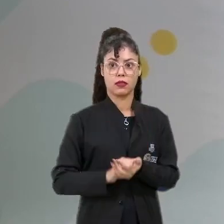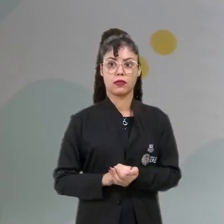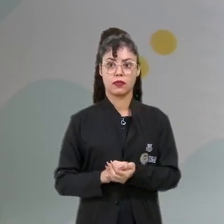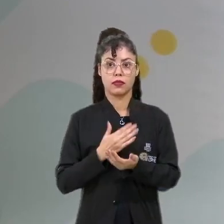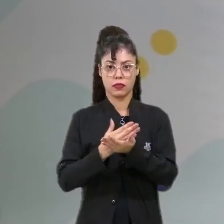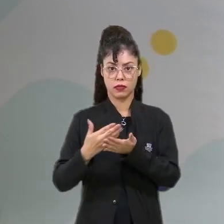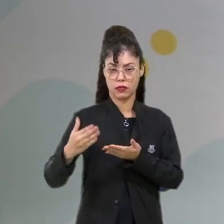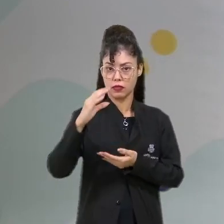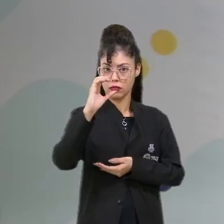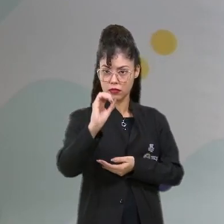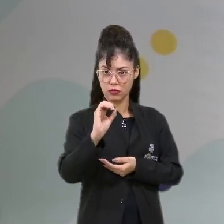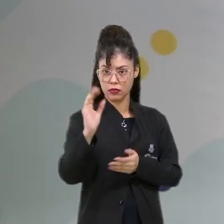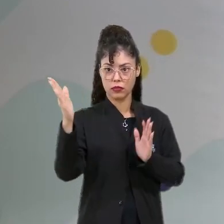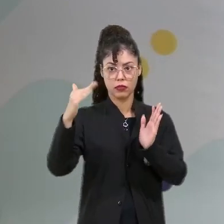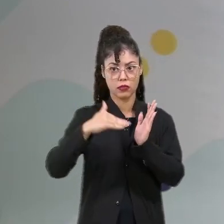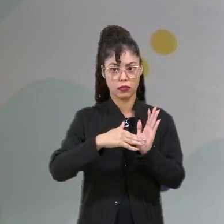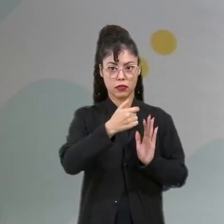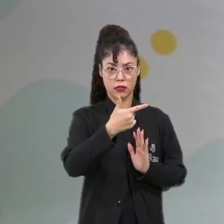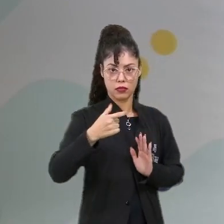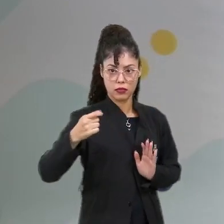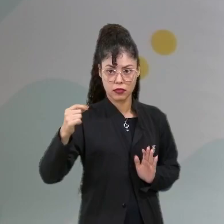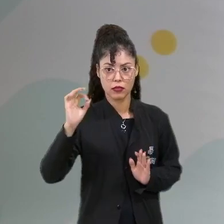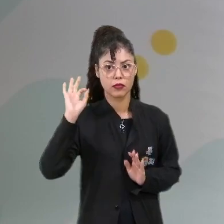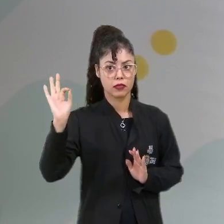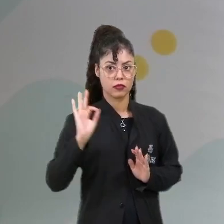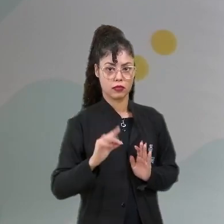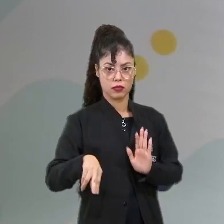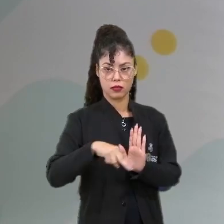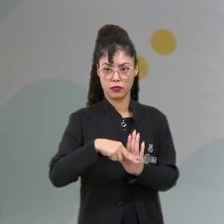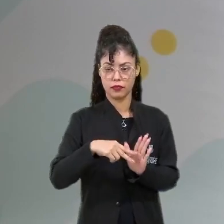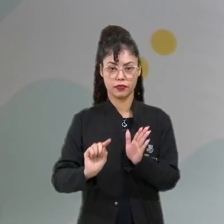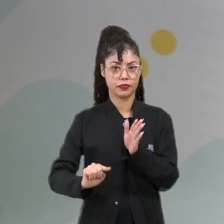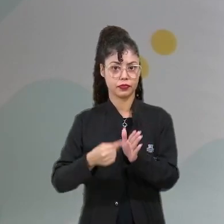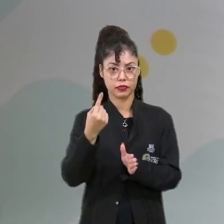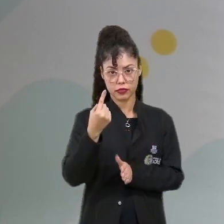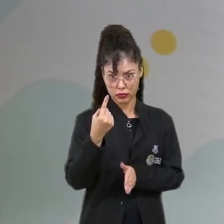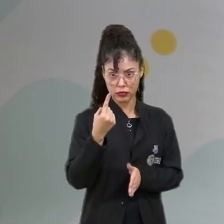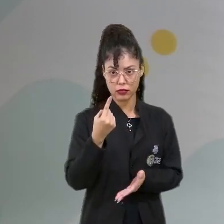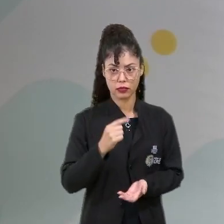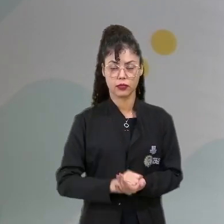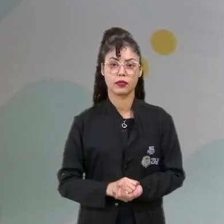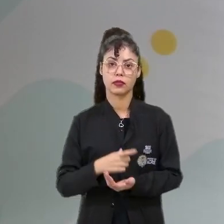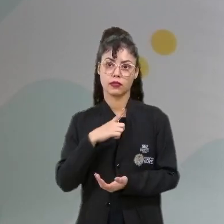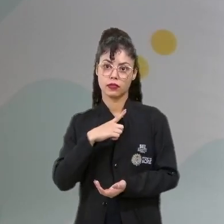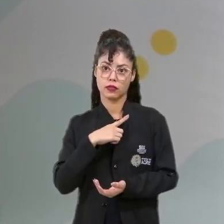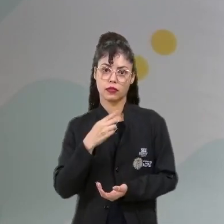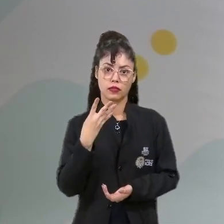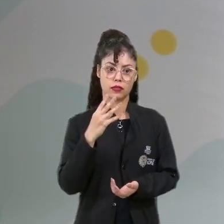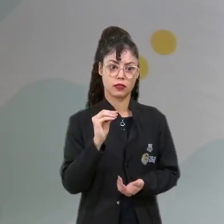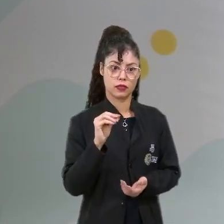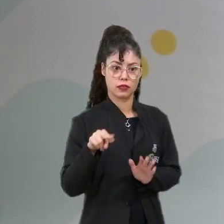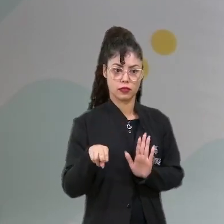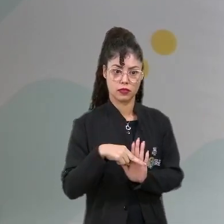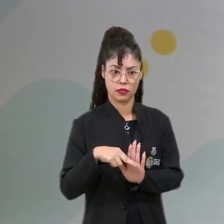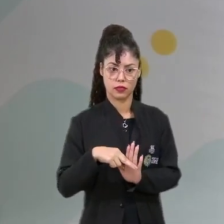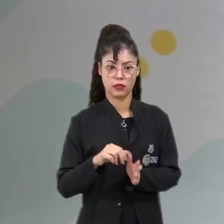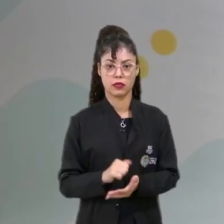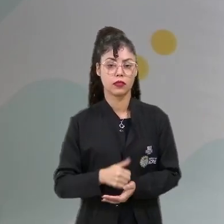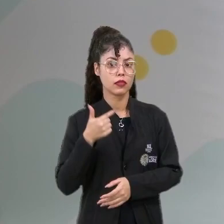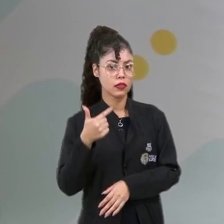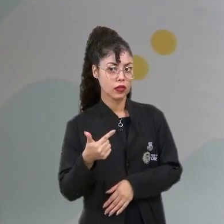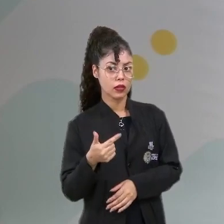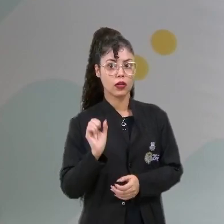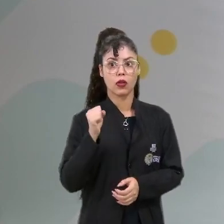o 0 até 200 pontos. Então, nível 1, se você atingir o nível 1, você vai ter 40 pontos, nível